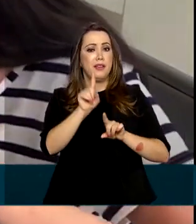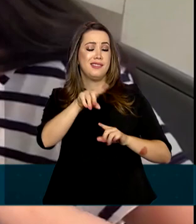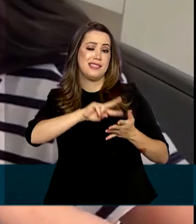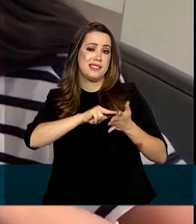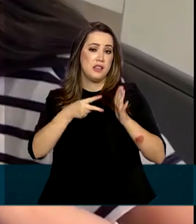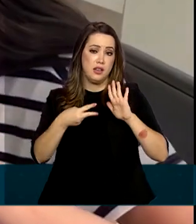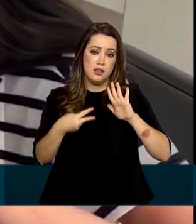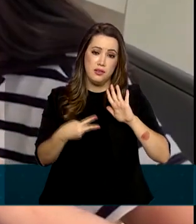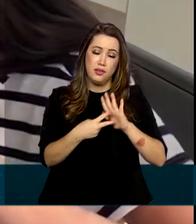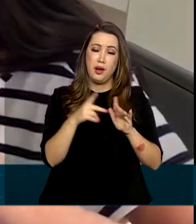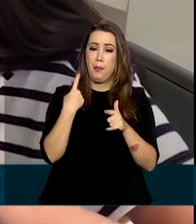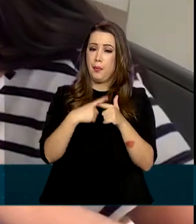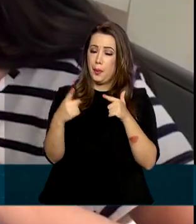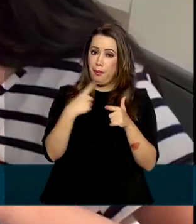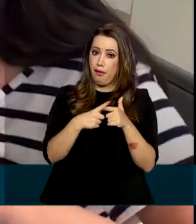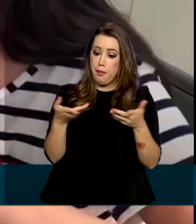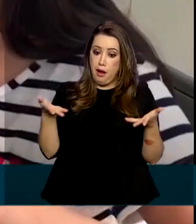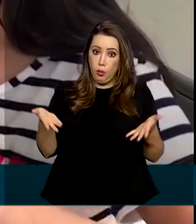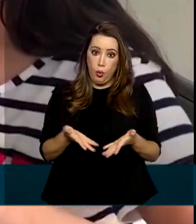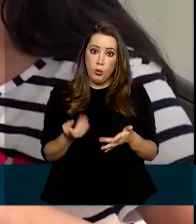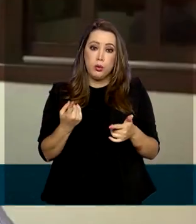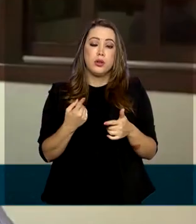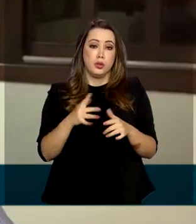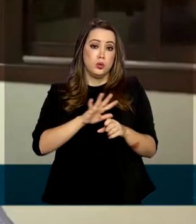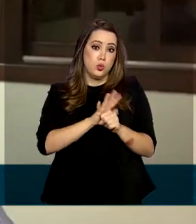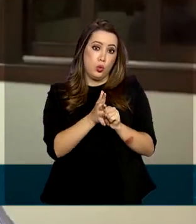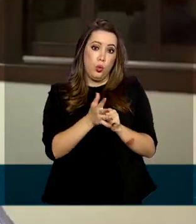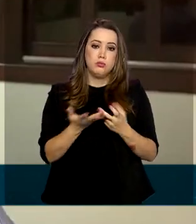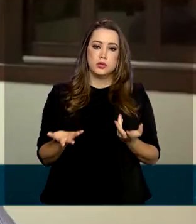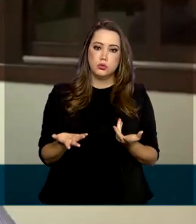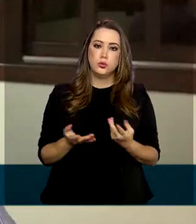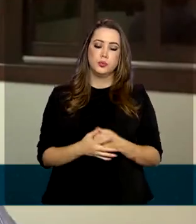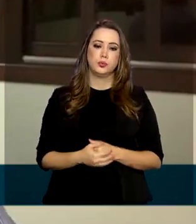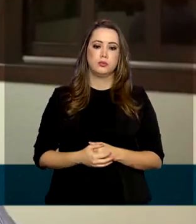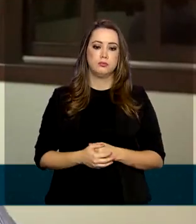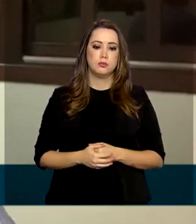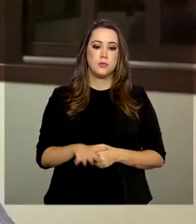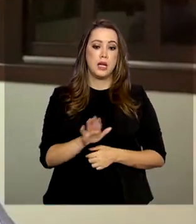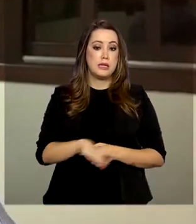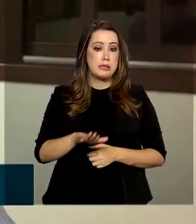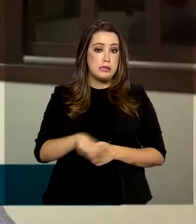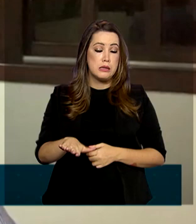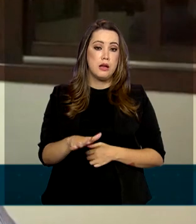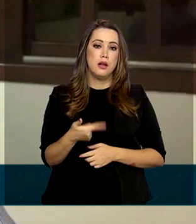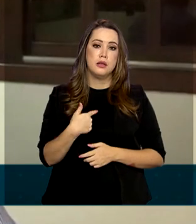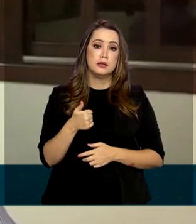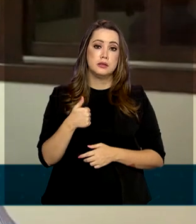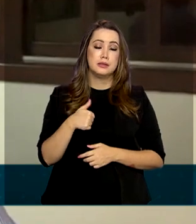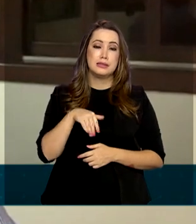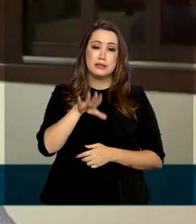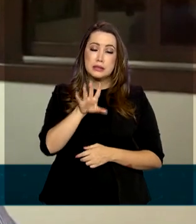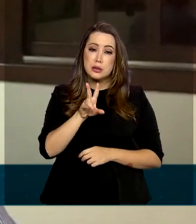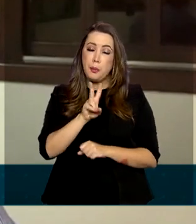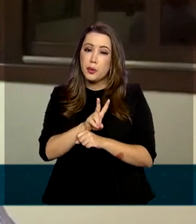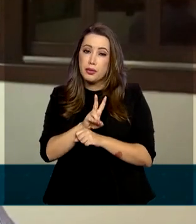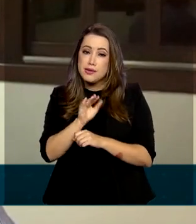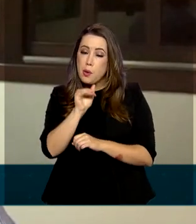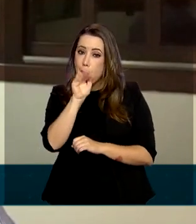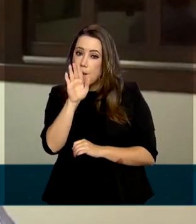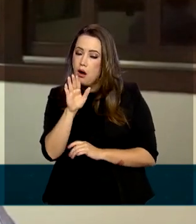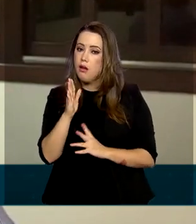para o agravamento da covid-dezenove. As crianças, em princípio, têm sido um pouco mais poupadas